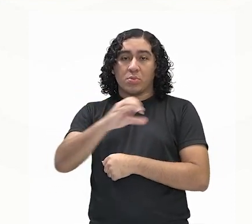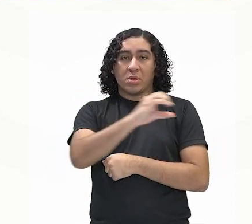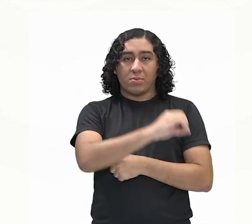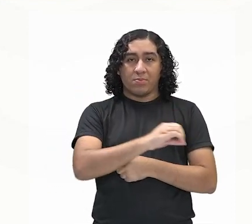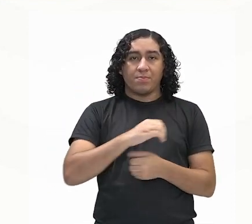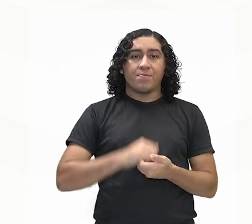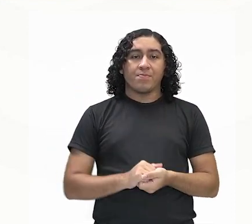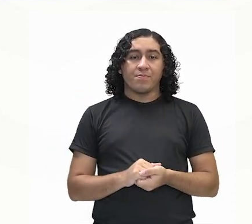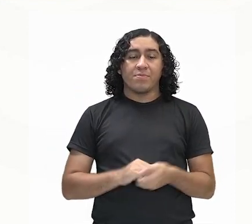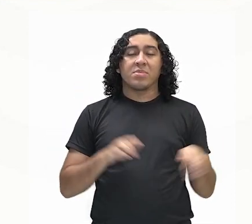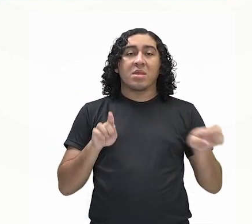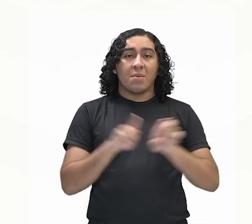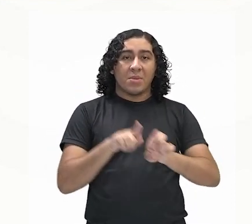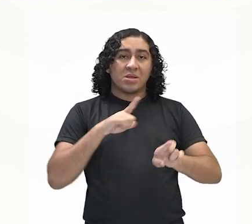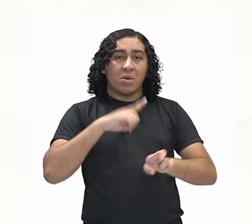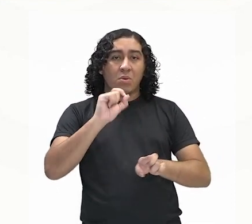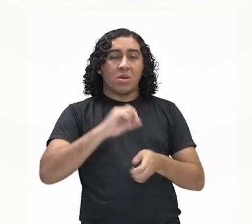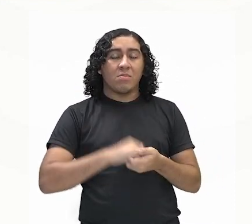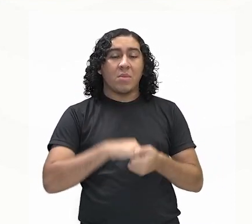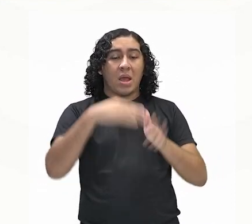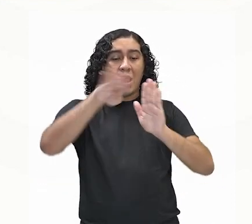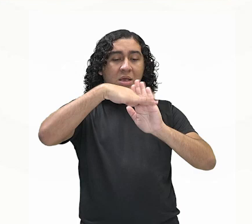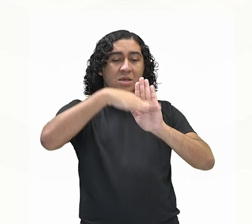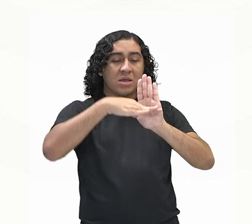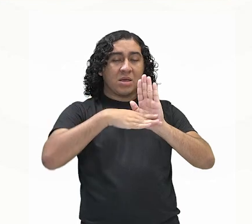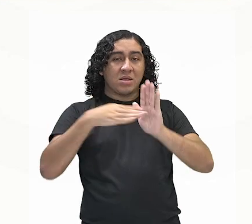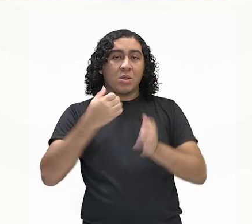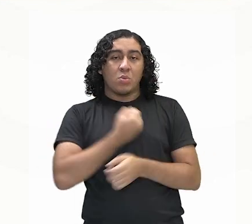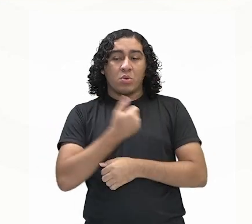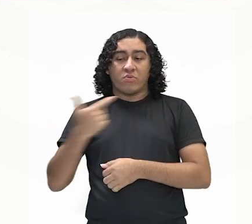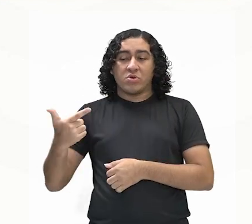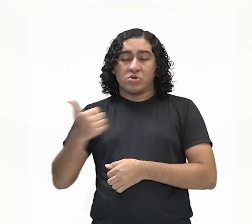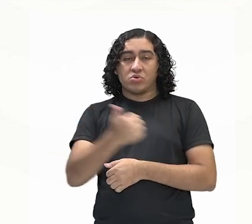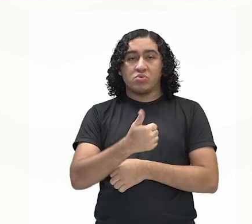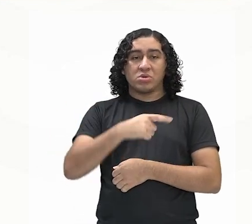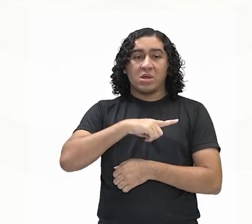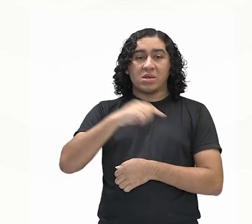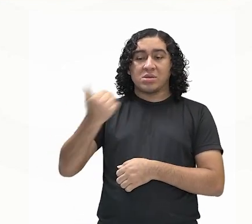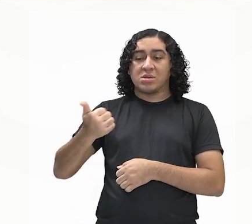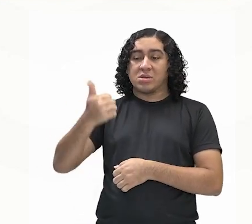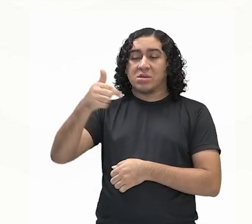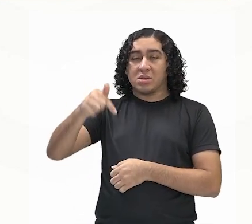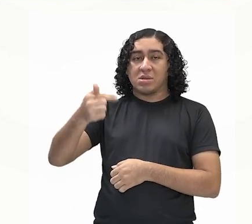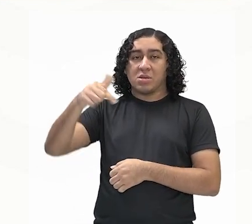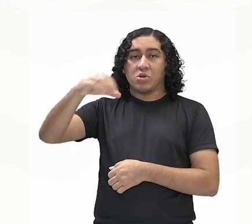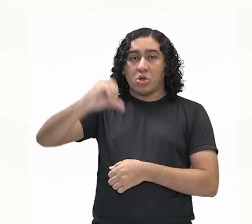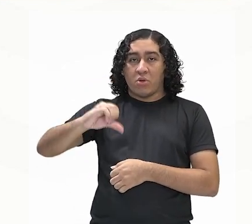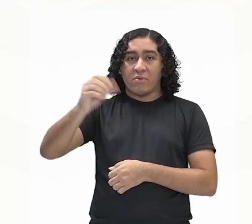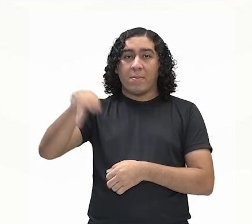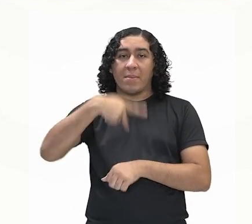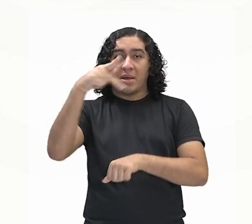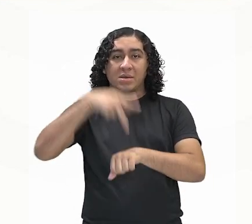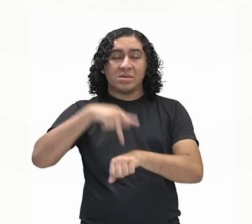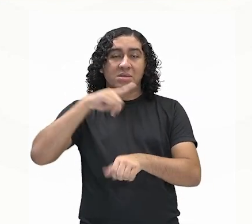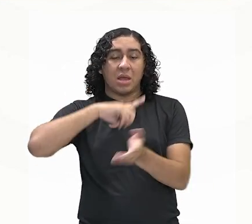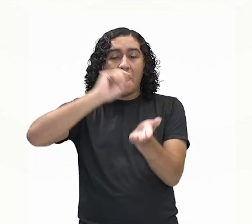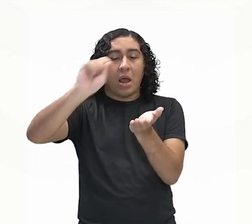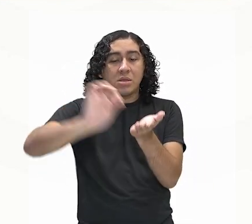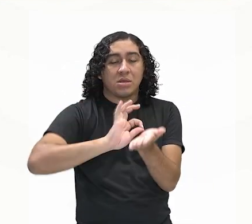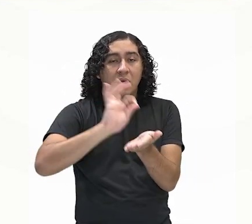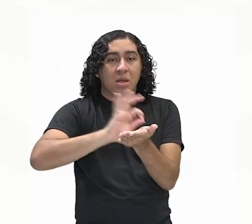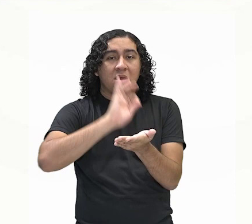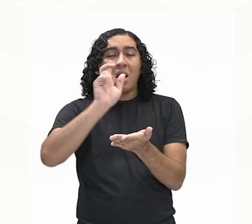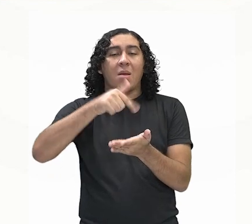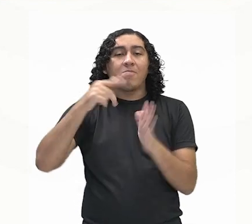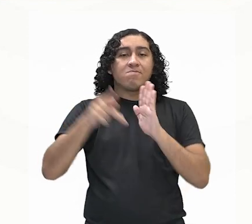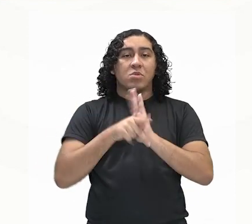92 a Agenda 21, que foi assinada por 179 países e considerada por muito ali um marco